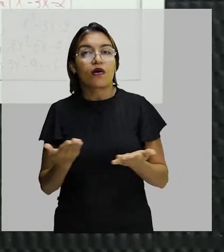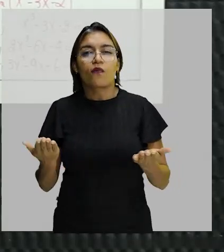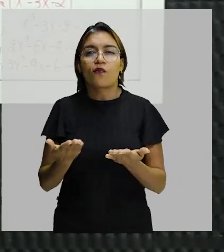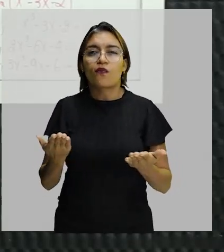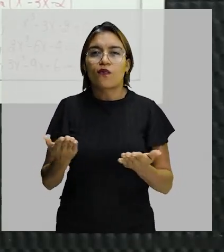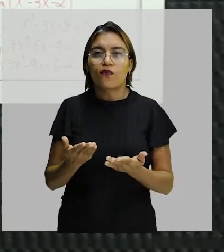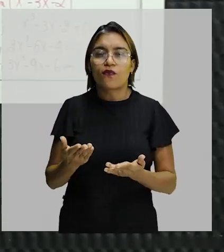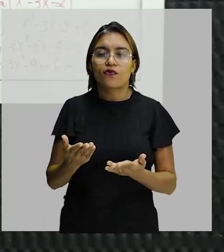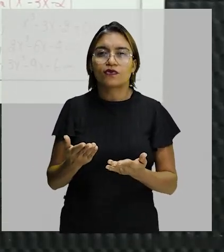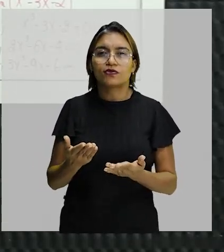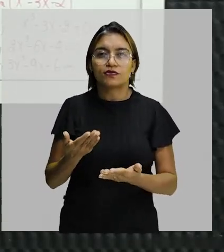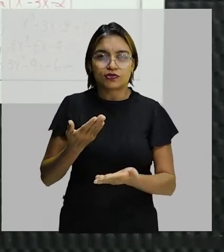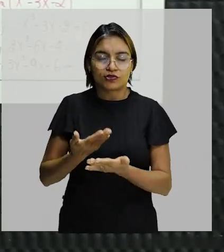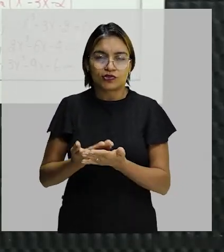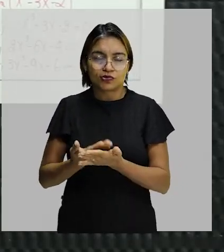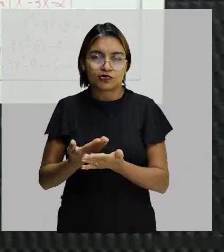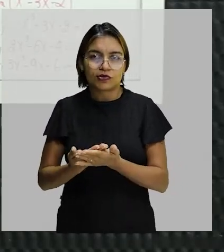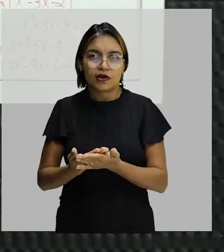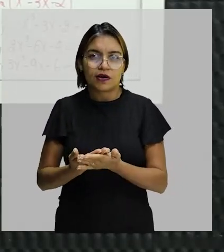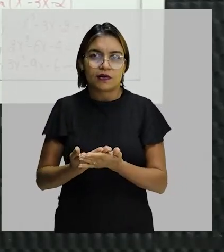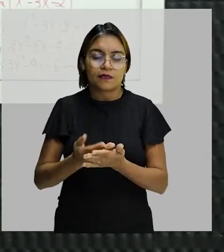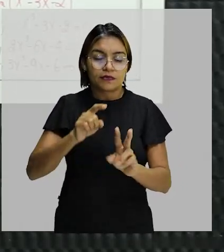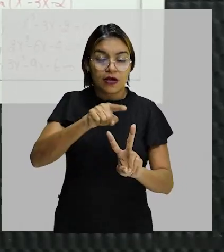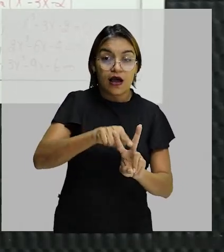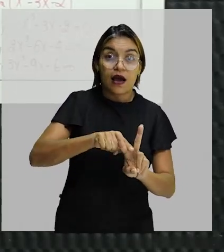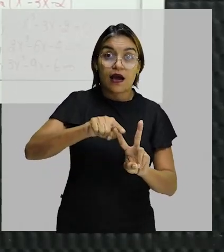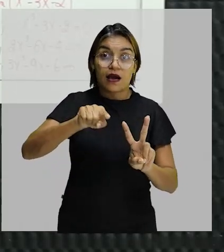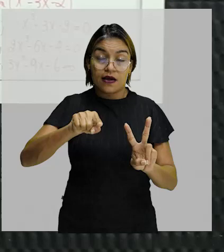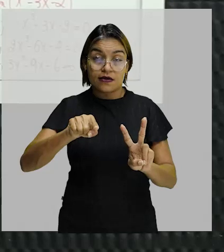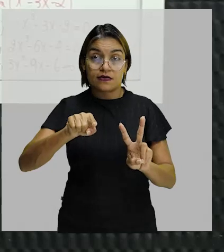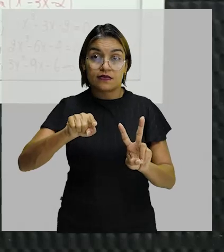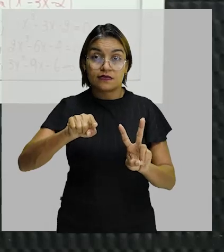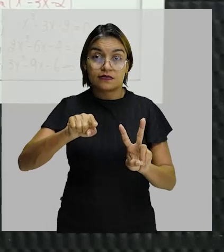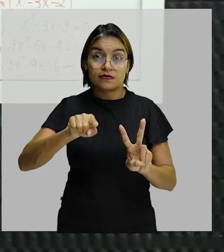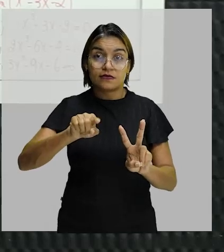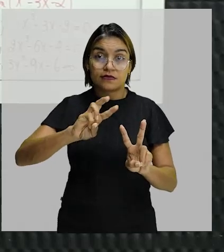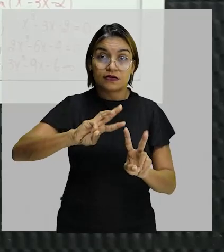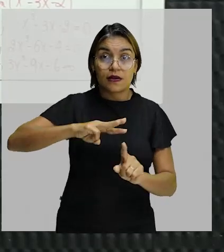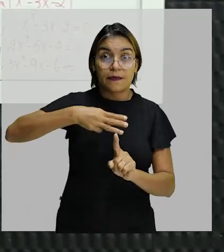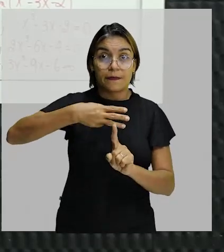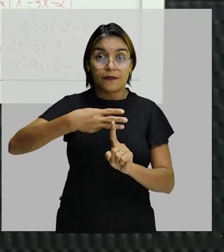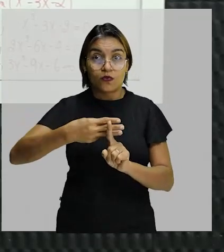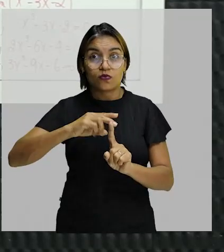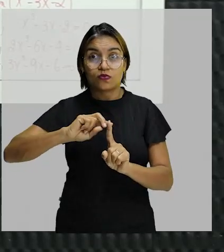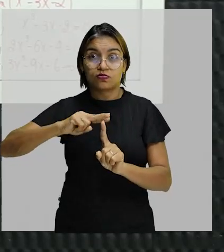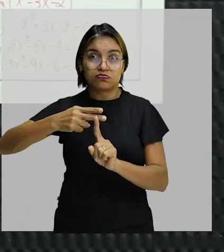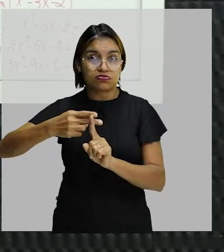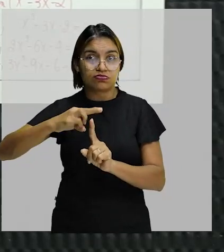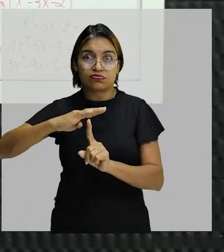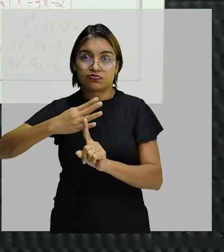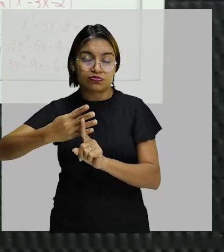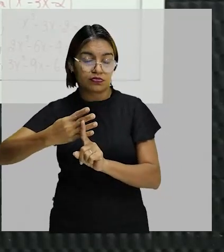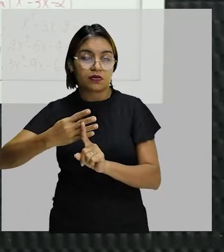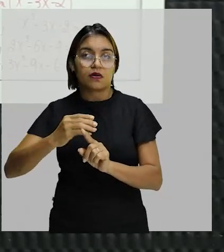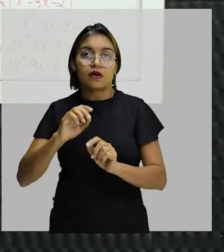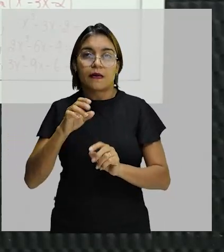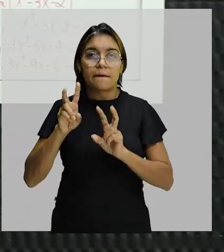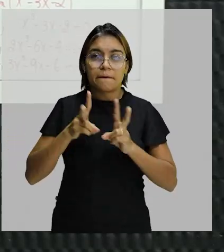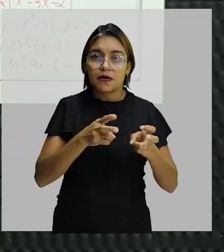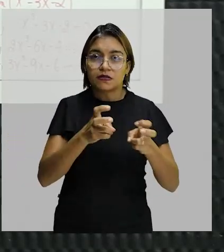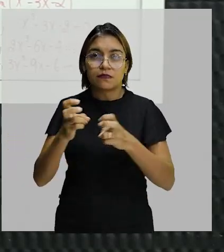viu multiplicidade de raízes. Tá? Quando nós já estudamos equações, a gente viu que um número ele pode